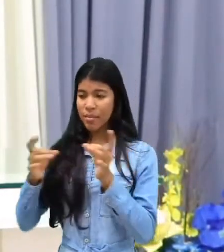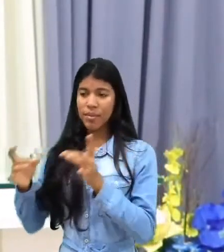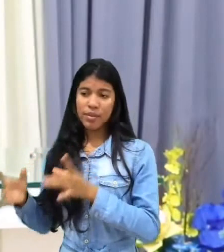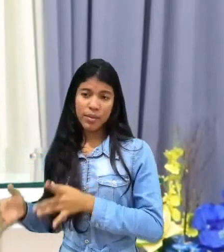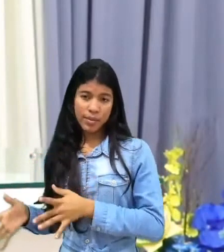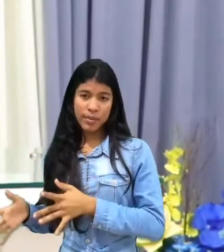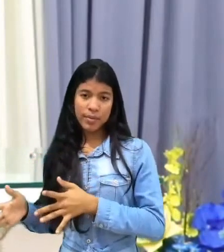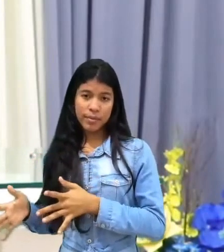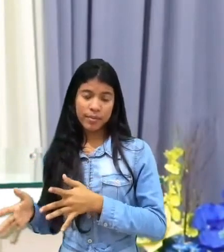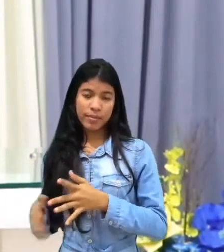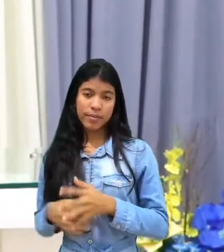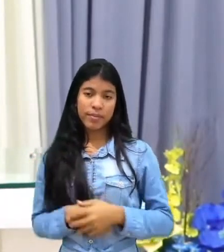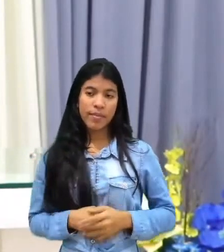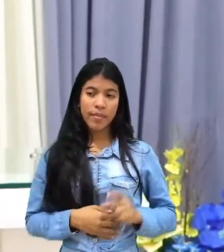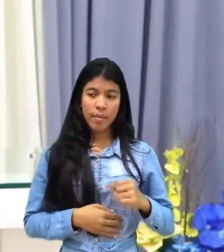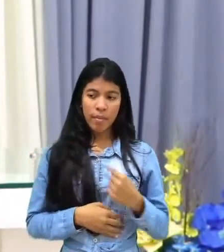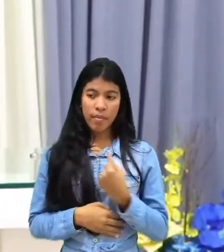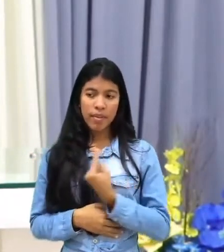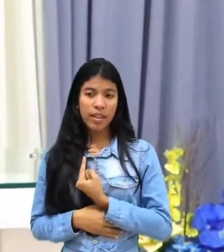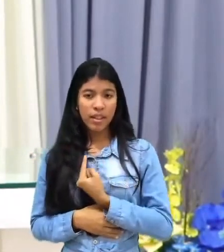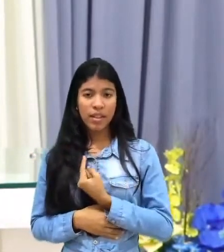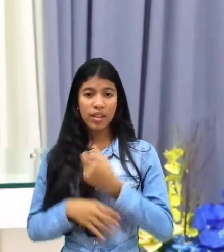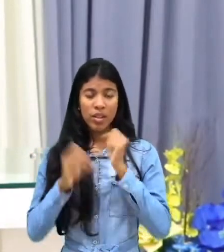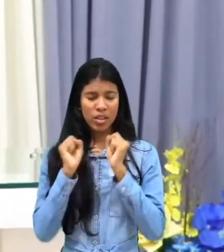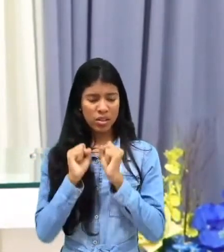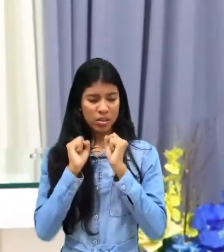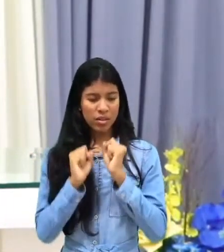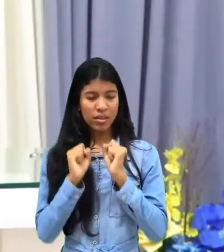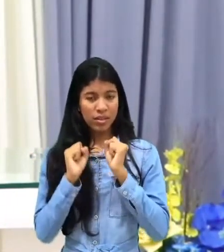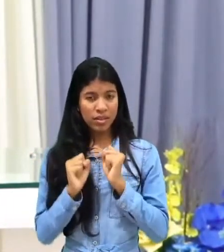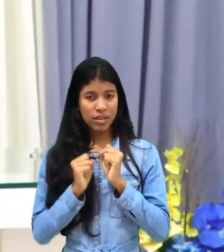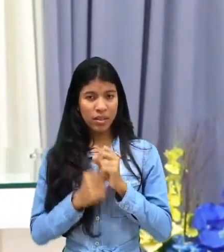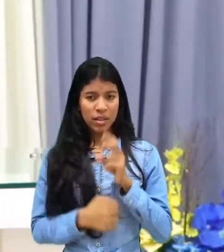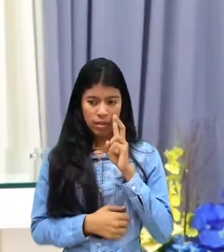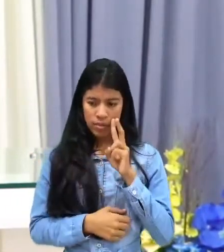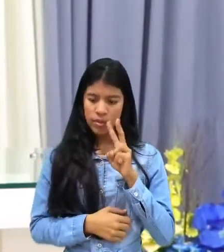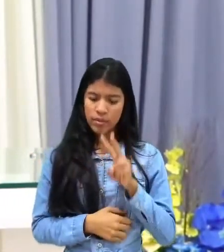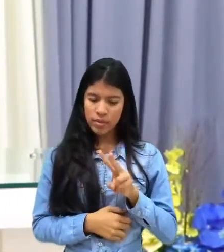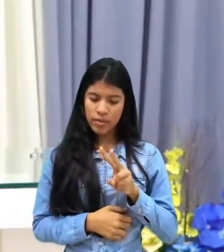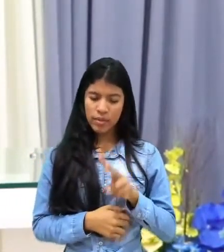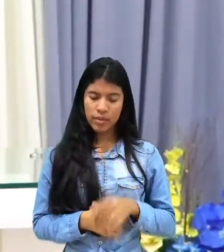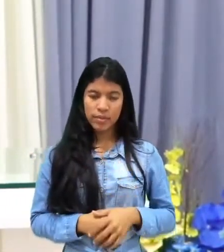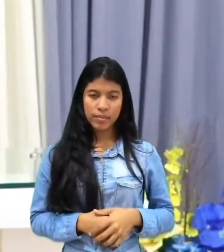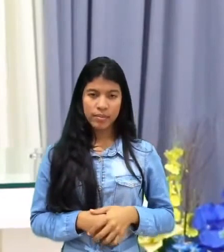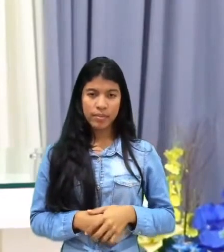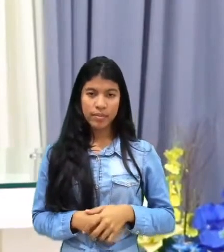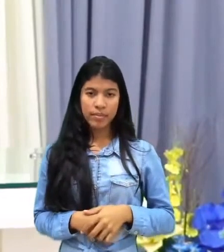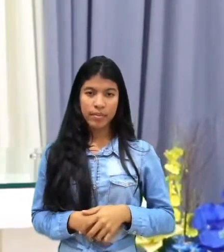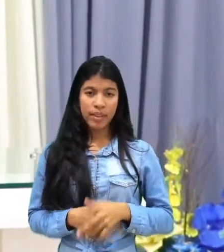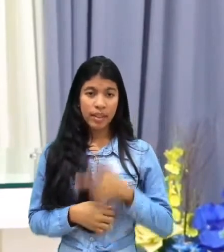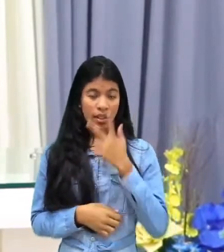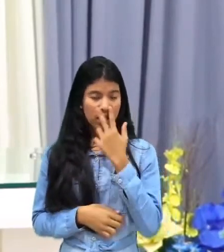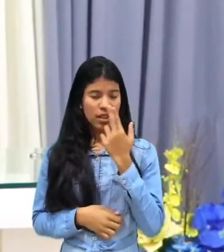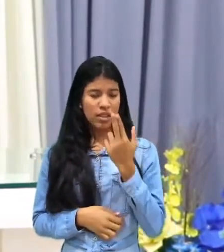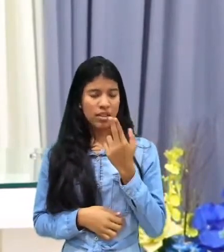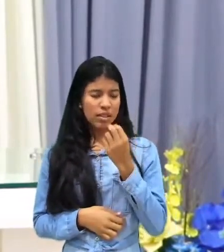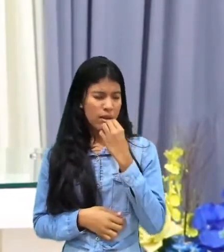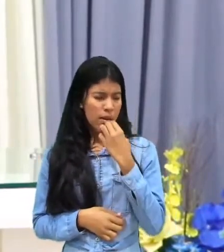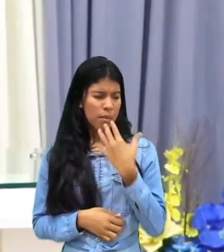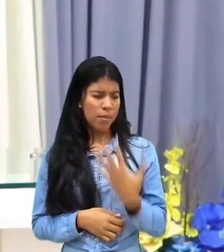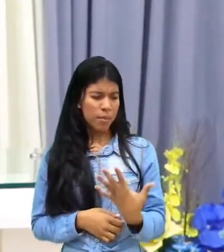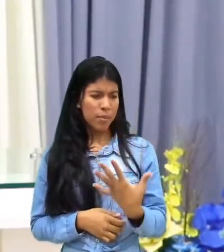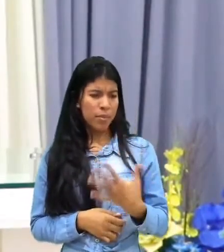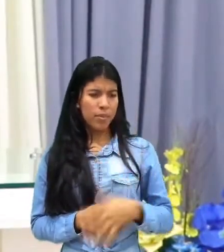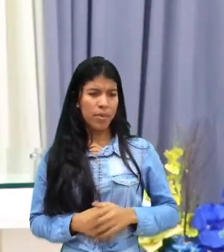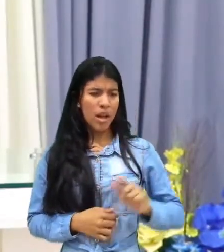nenhuma. E nós aqui podemos até nos pegar a legalidade das coisas e achar que bom mesmo era aquele outro